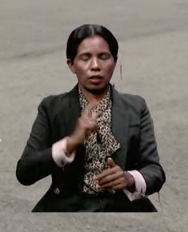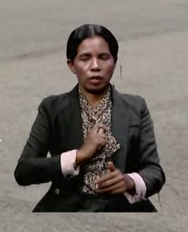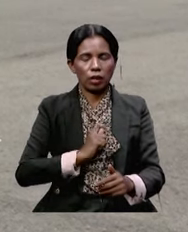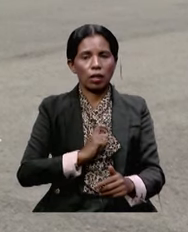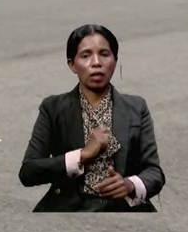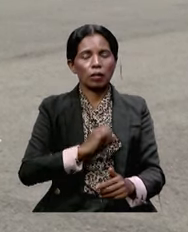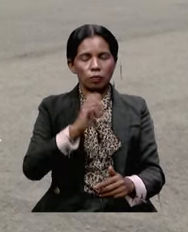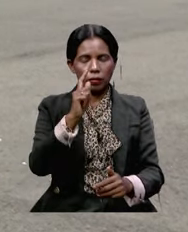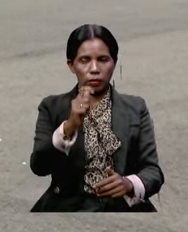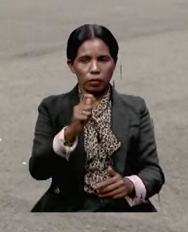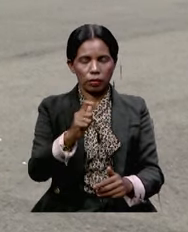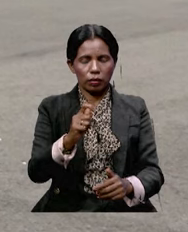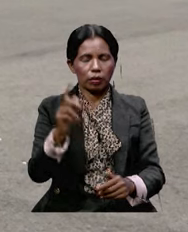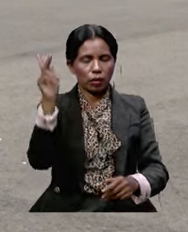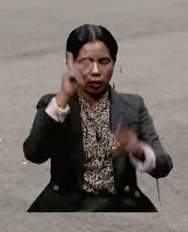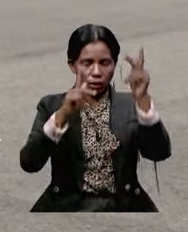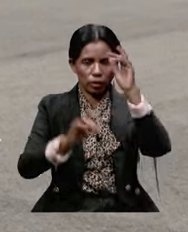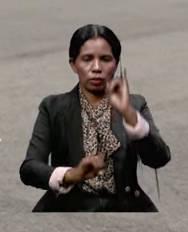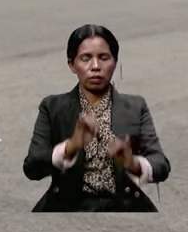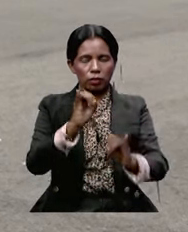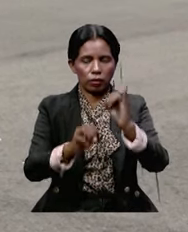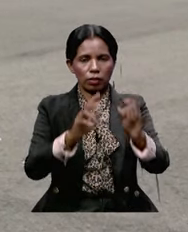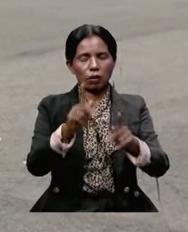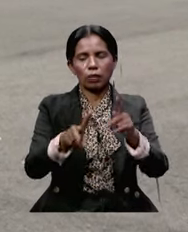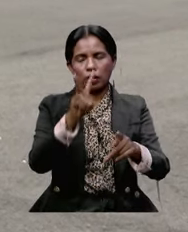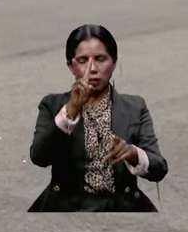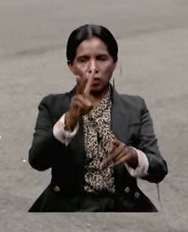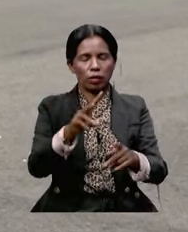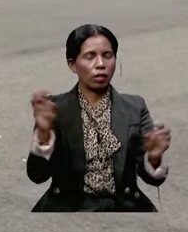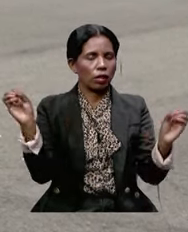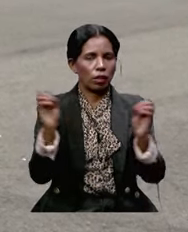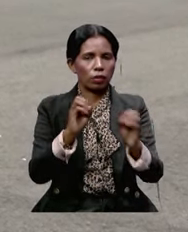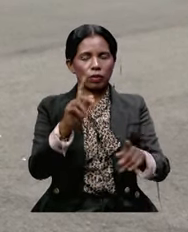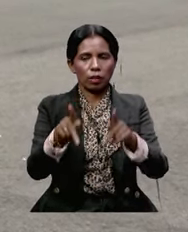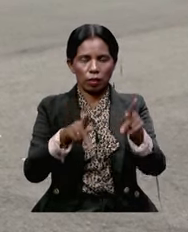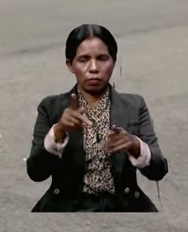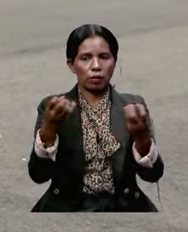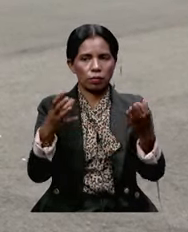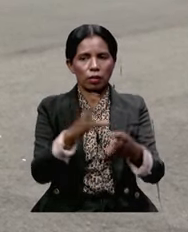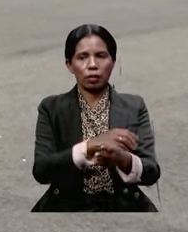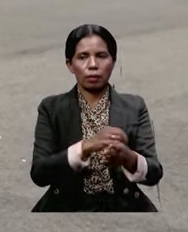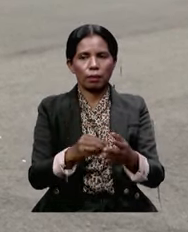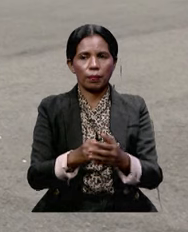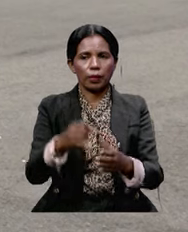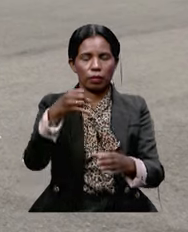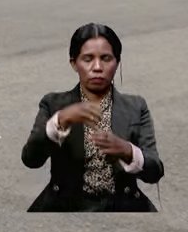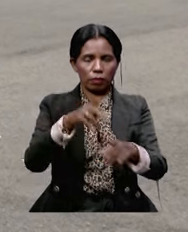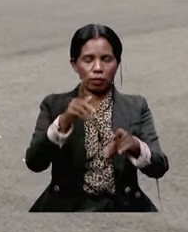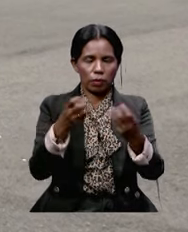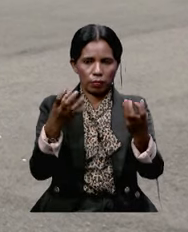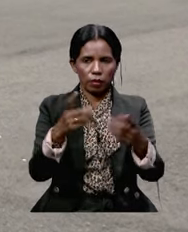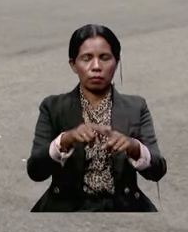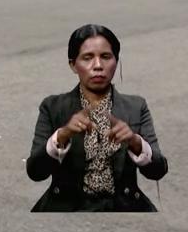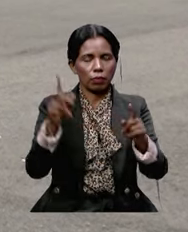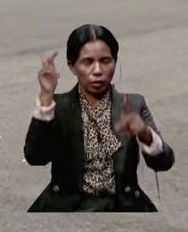caso né bem que caso indivíduo entre indivíduo na rua lá os confronta que envolve uma barra mas é